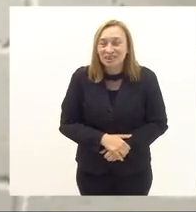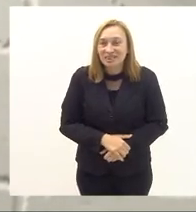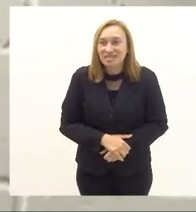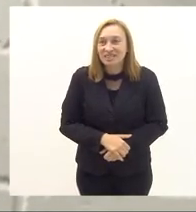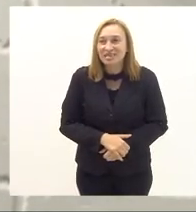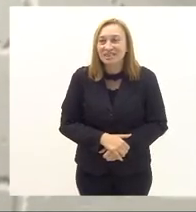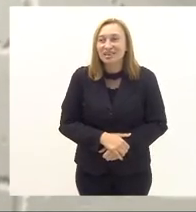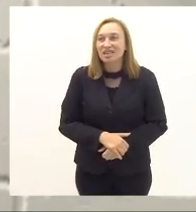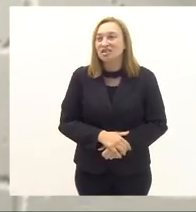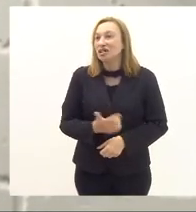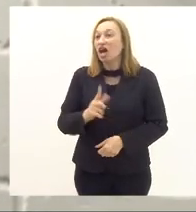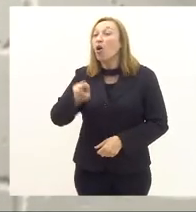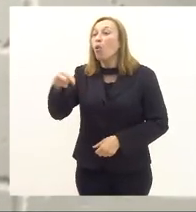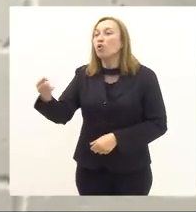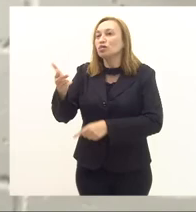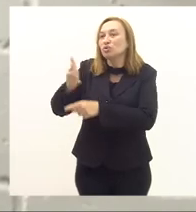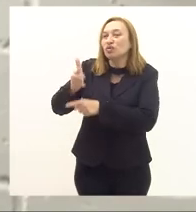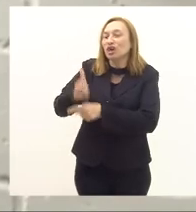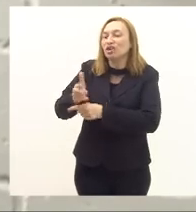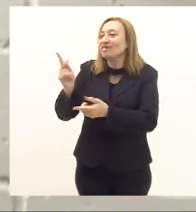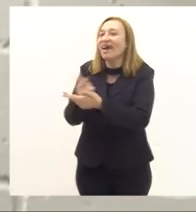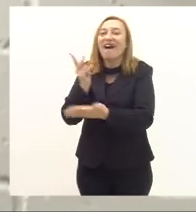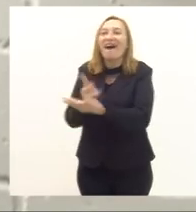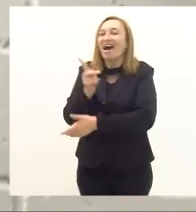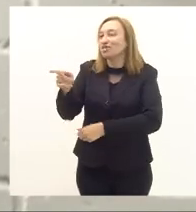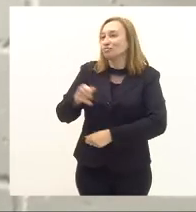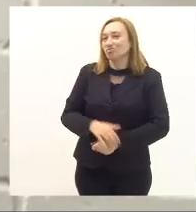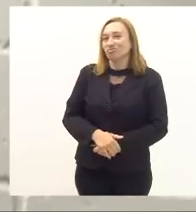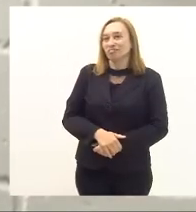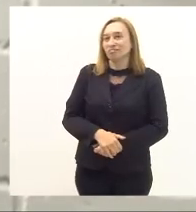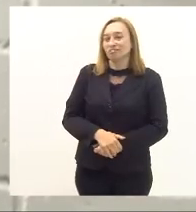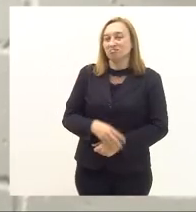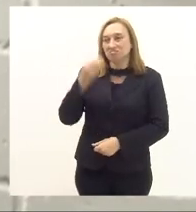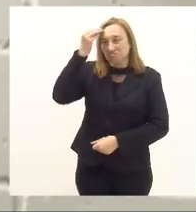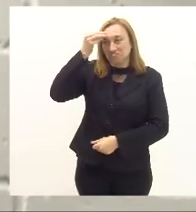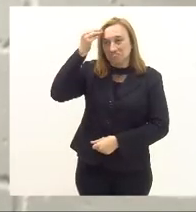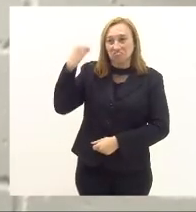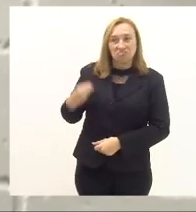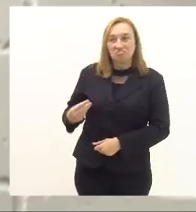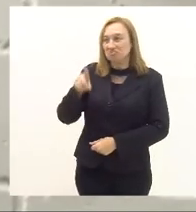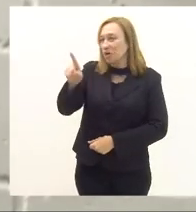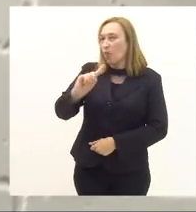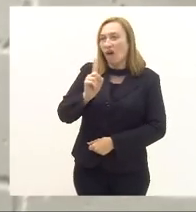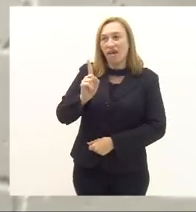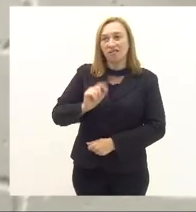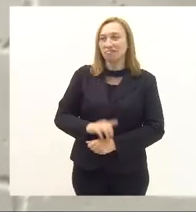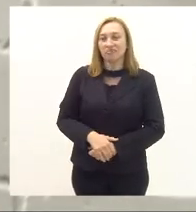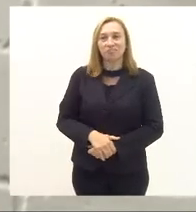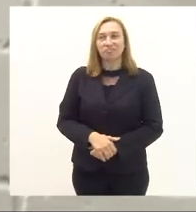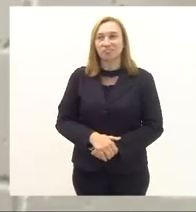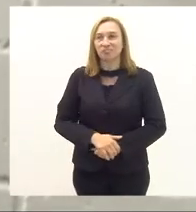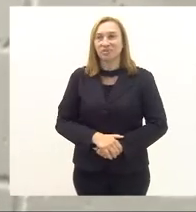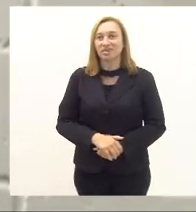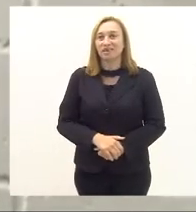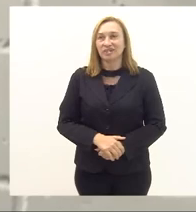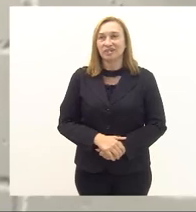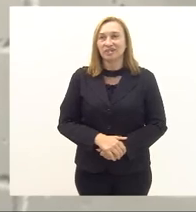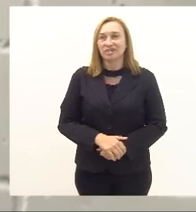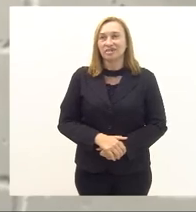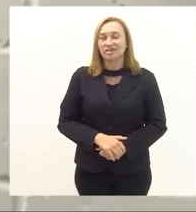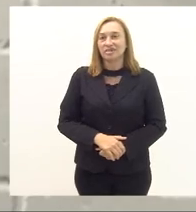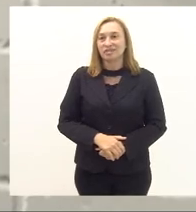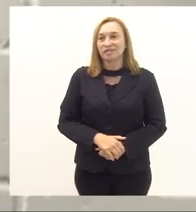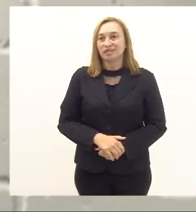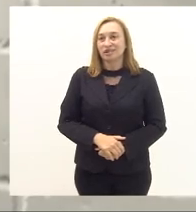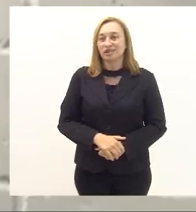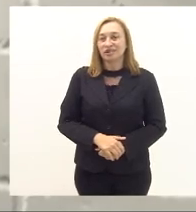Não é esse também. Passado o tempo de tanta opressão, a gente até acaba inibindo o nosso direito. Então,